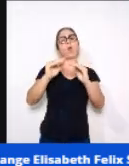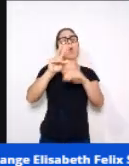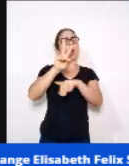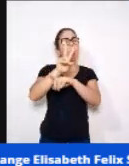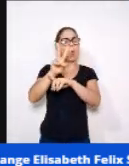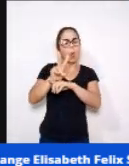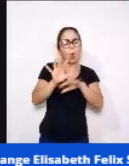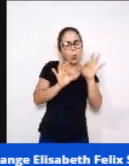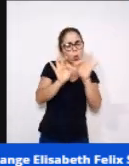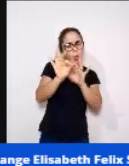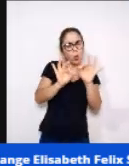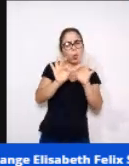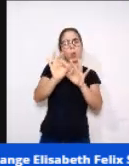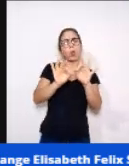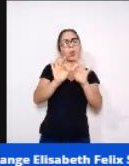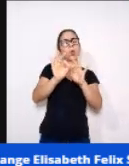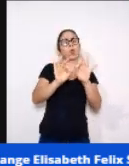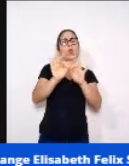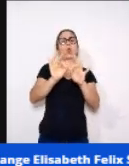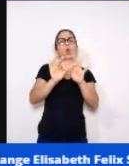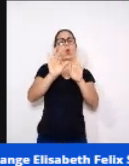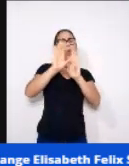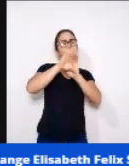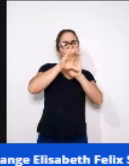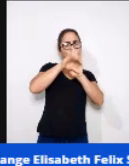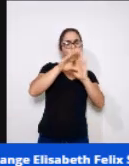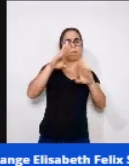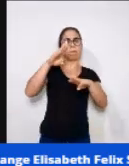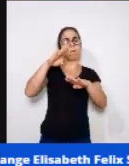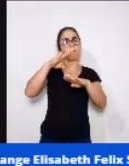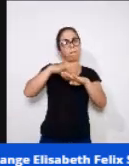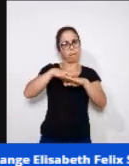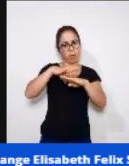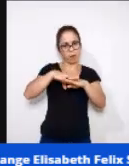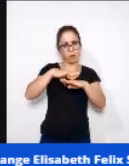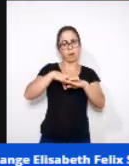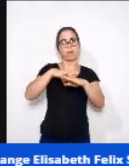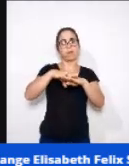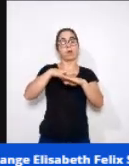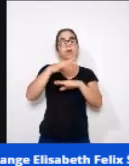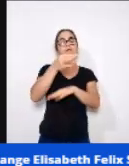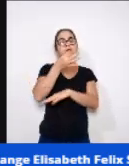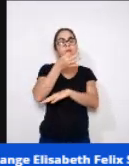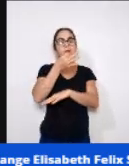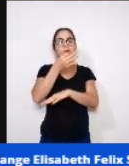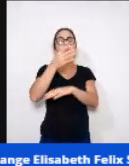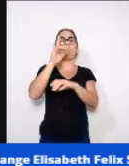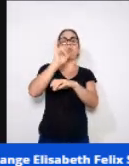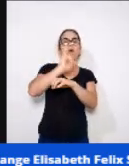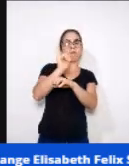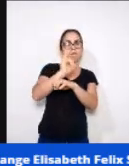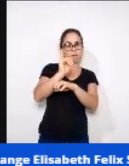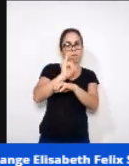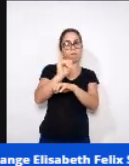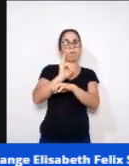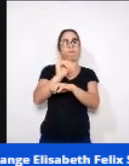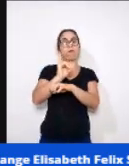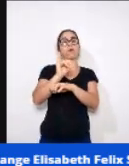do conceito matemático que tanto nós prezamos. Então, se for indicar algum vídeo do YouTube, eu sugiro